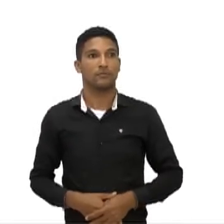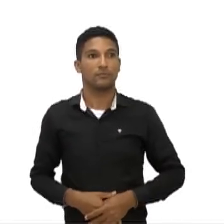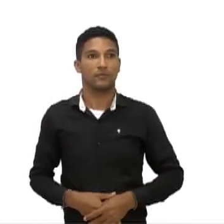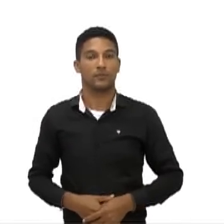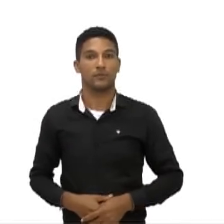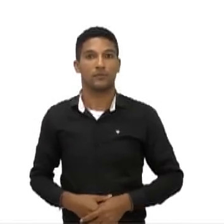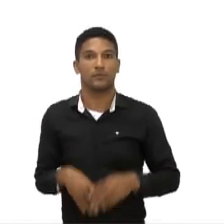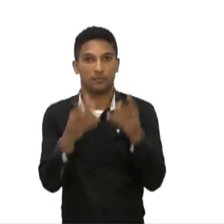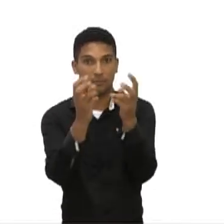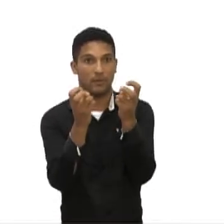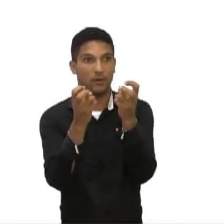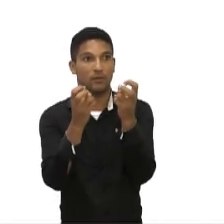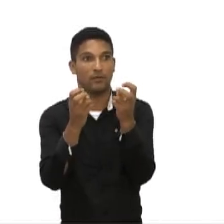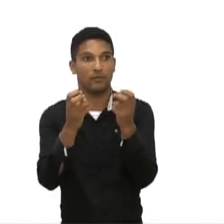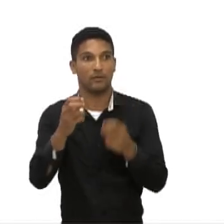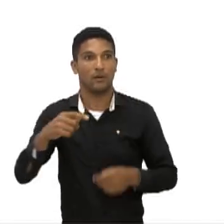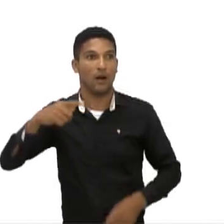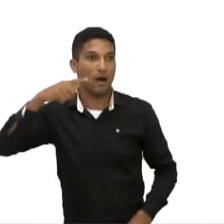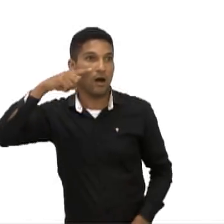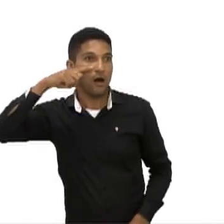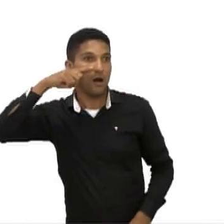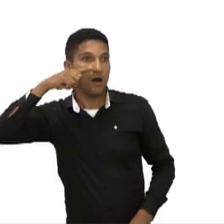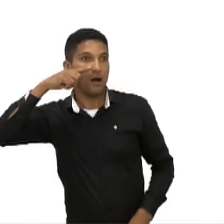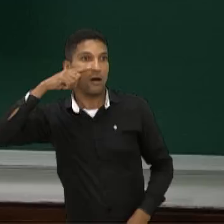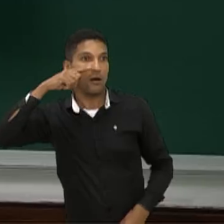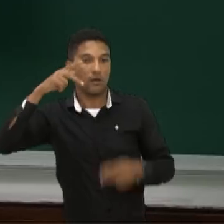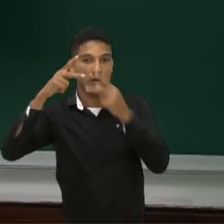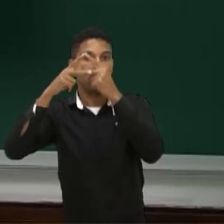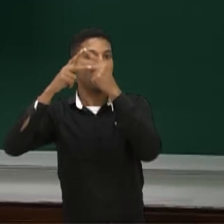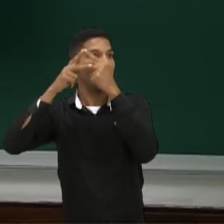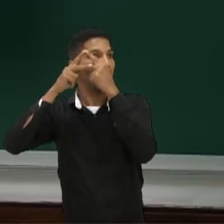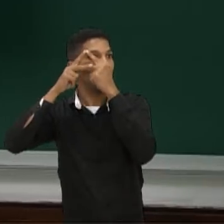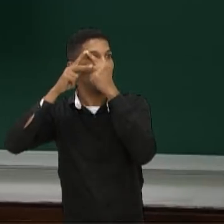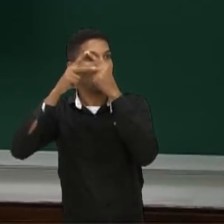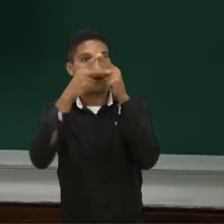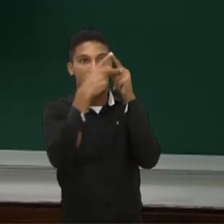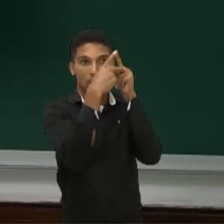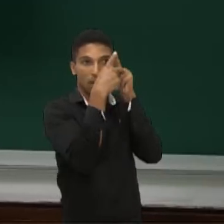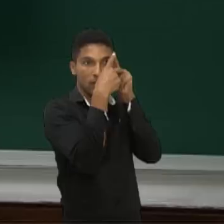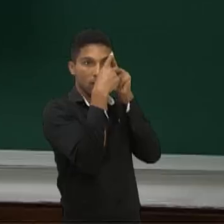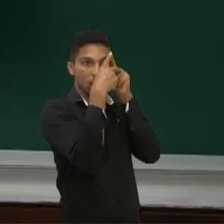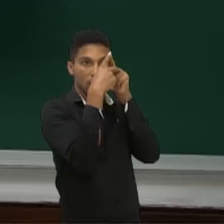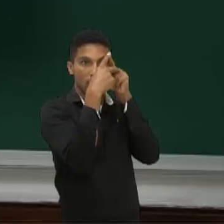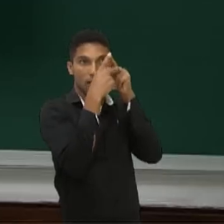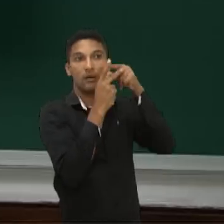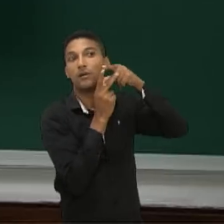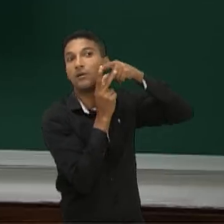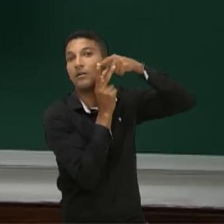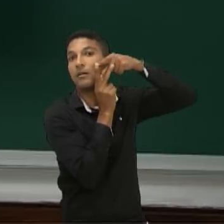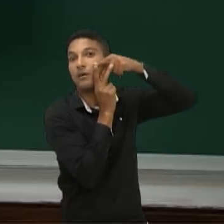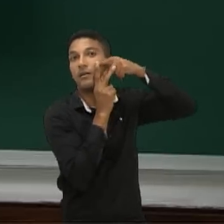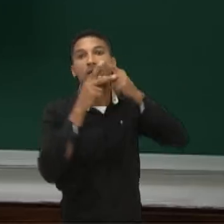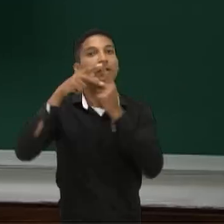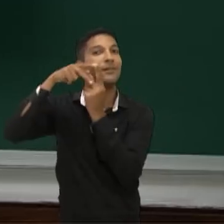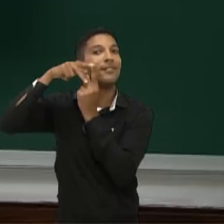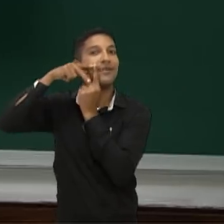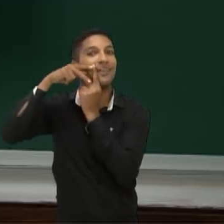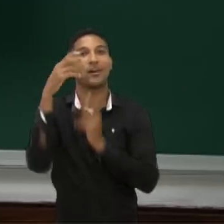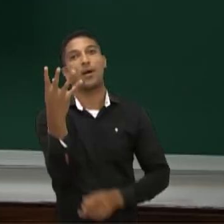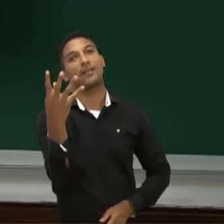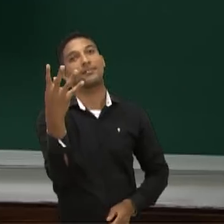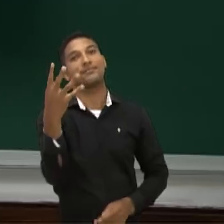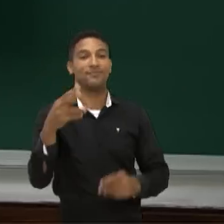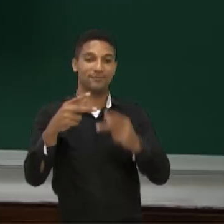rosinha um pouquinho mais forte, tá? Para indicar que eu tenho ali esses 4 triângulos, tá, pessoal? Então, continuando